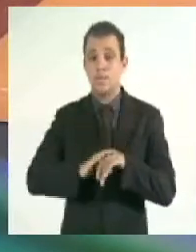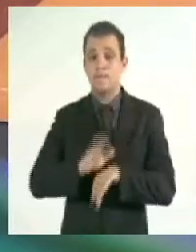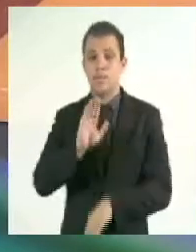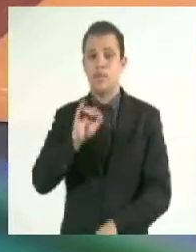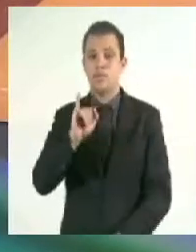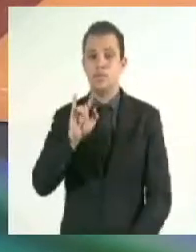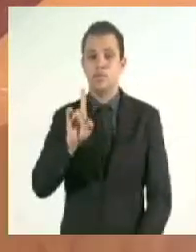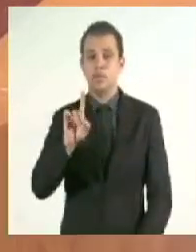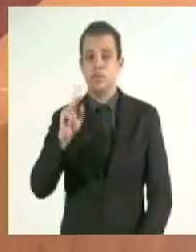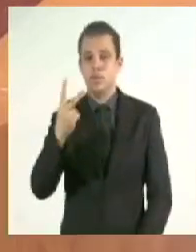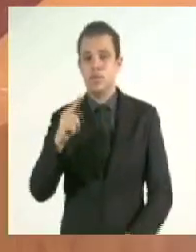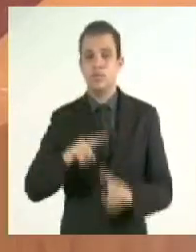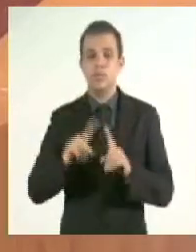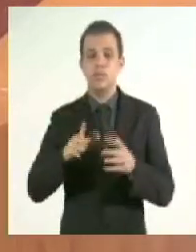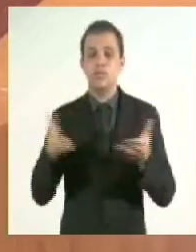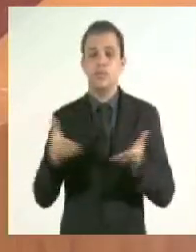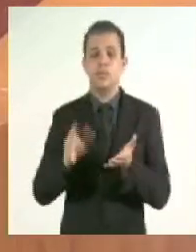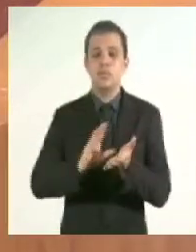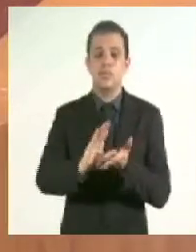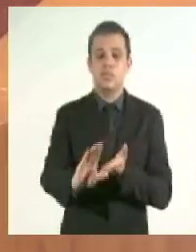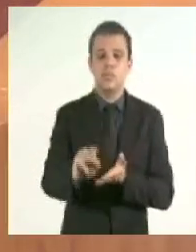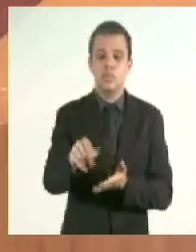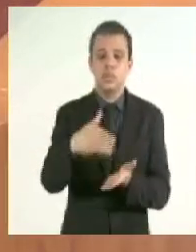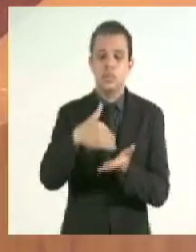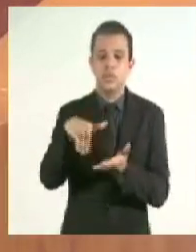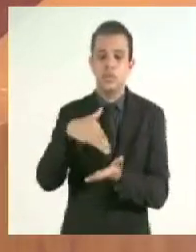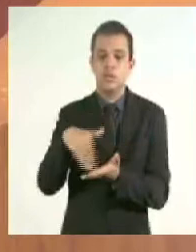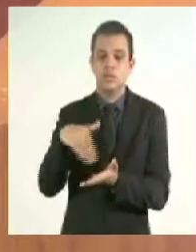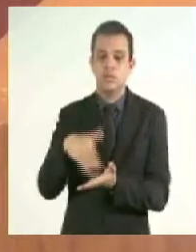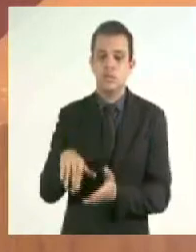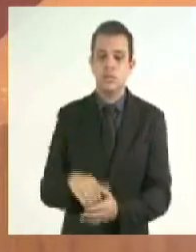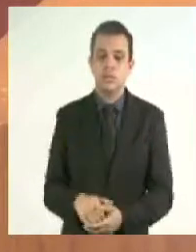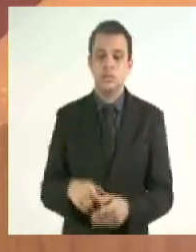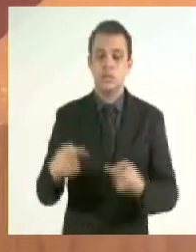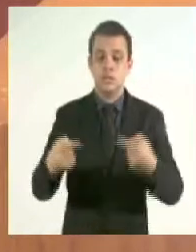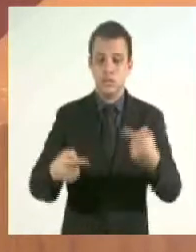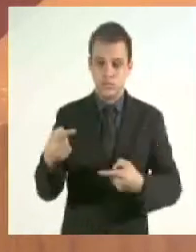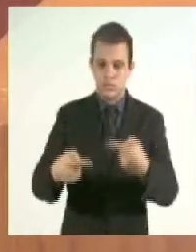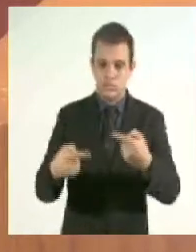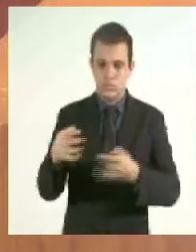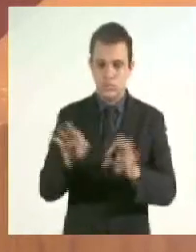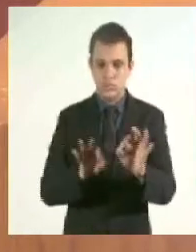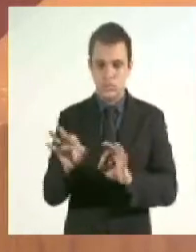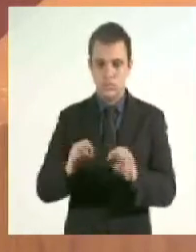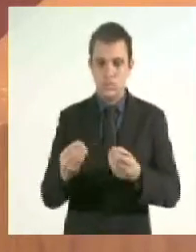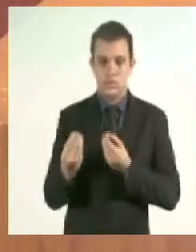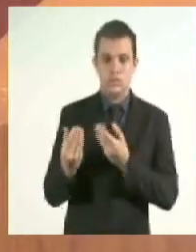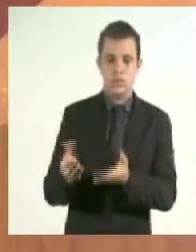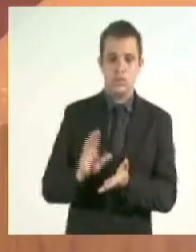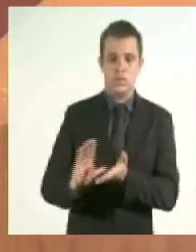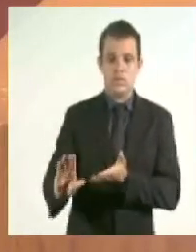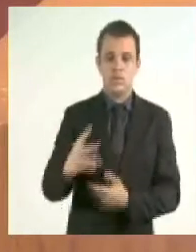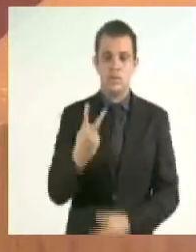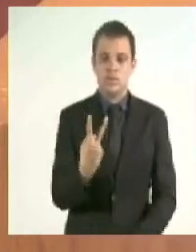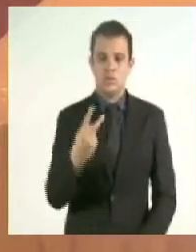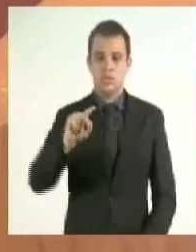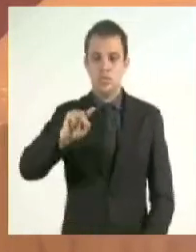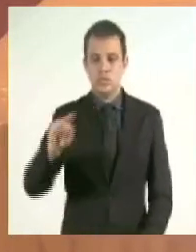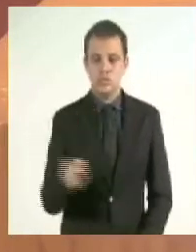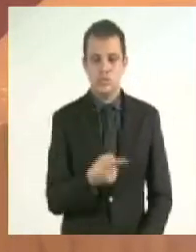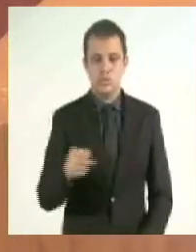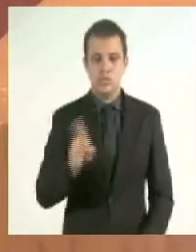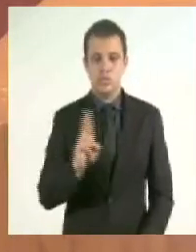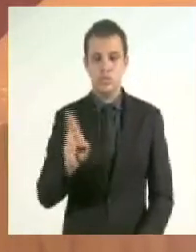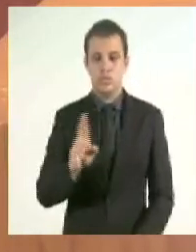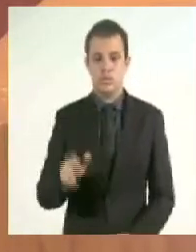abril, uma Secretaria de Articulação Política com R$2 milhões, e isso eu volto ao meu